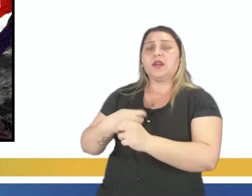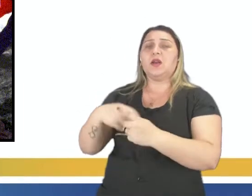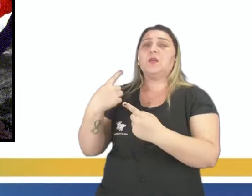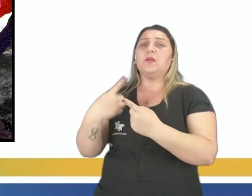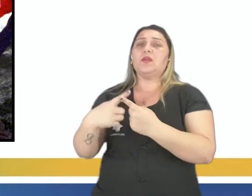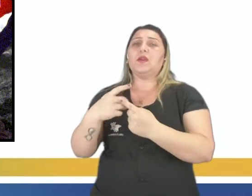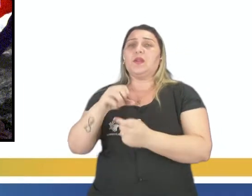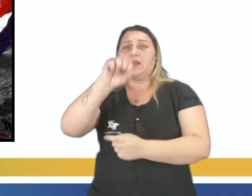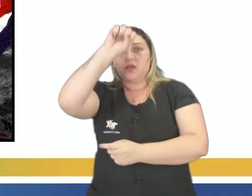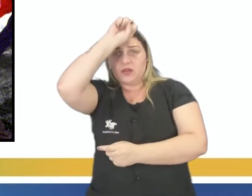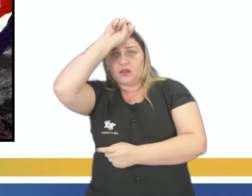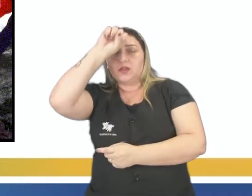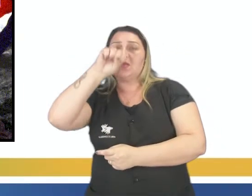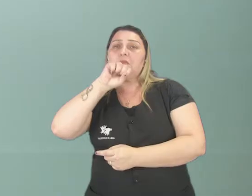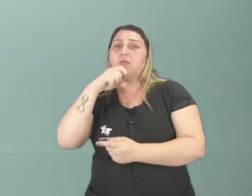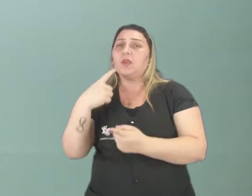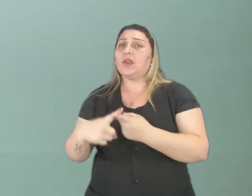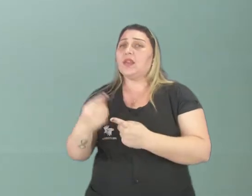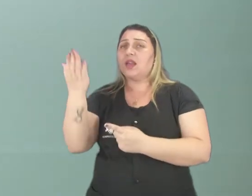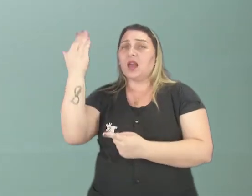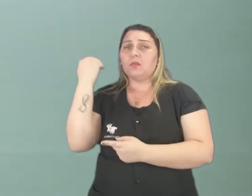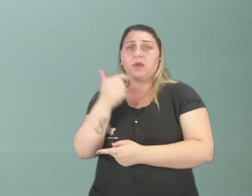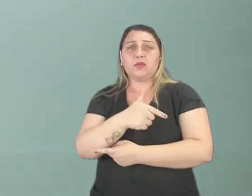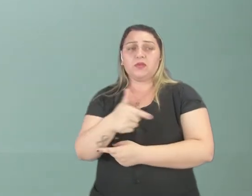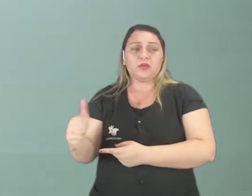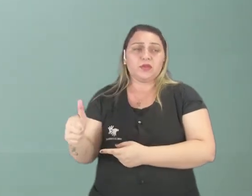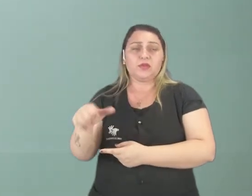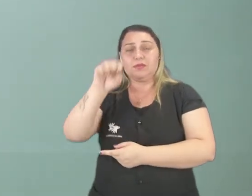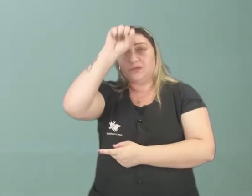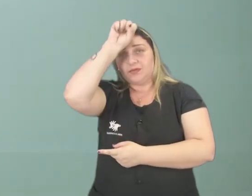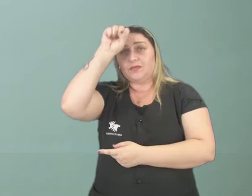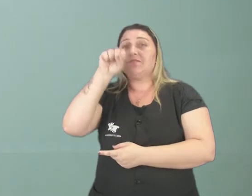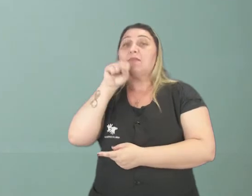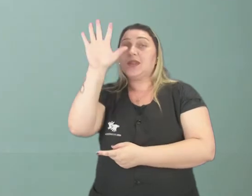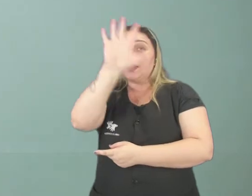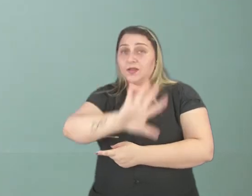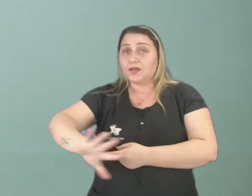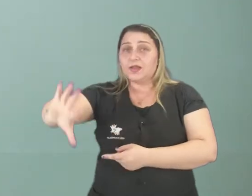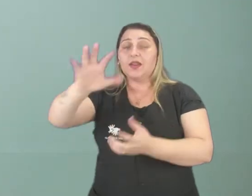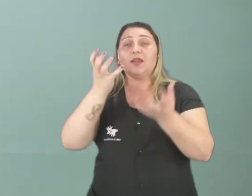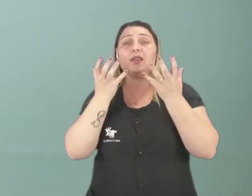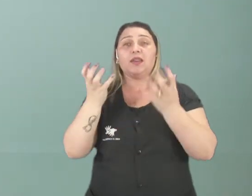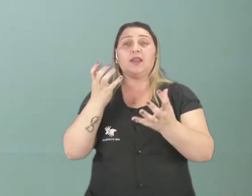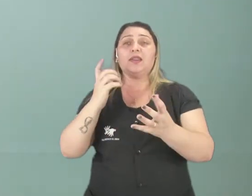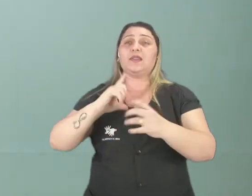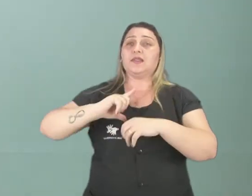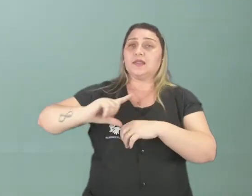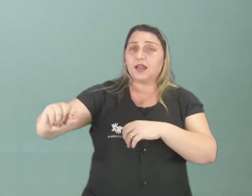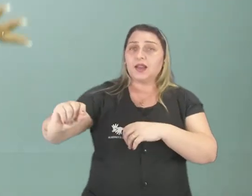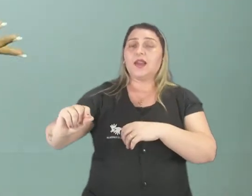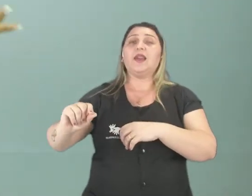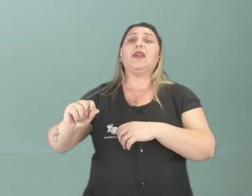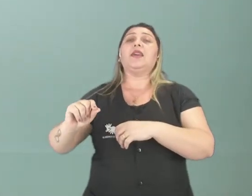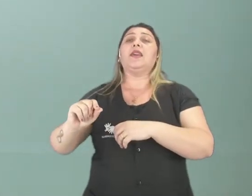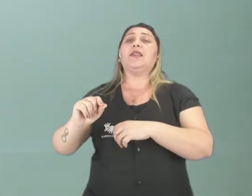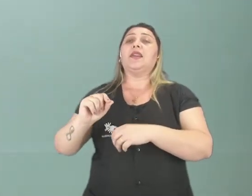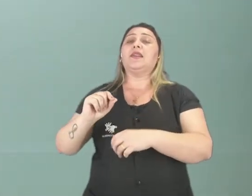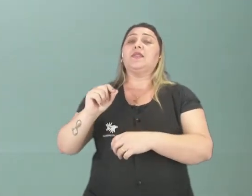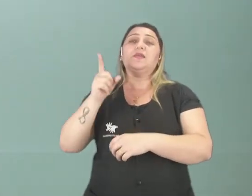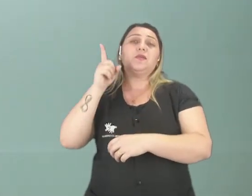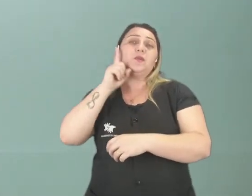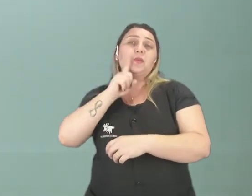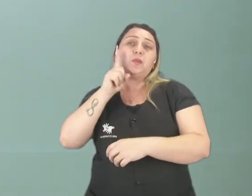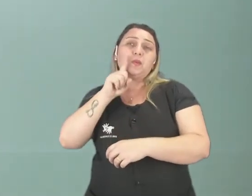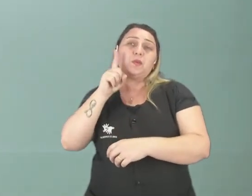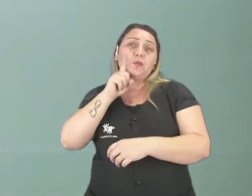falar socialista, porque não era socialista, né? Era nacionalista. Eles queriam sair aí do subjugo dos Estados Unidos, né?